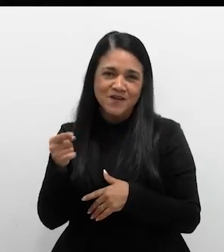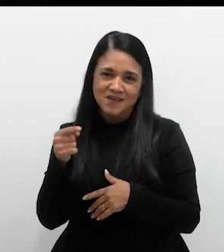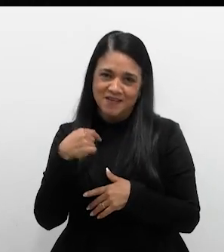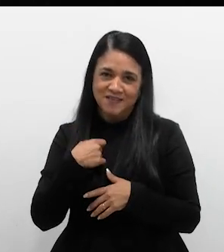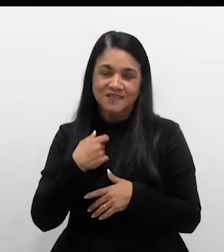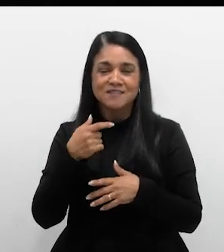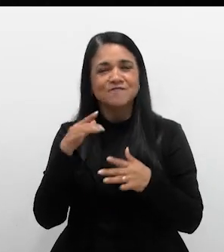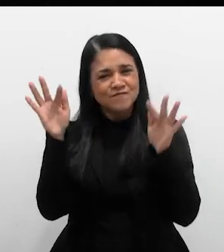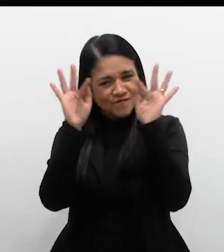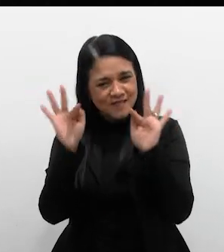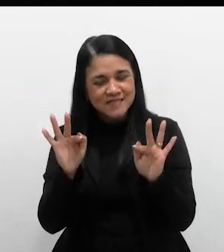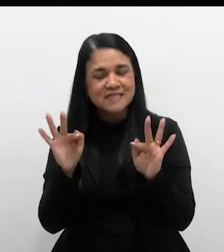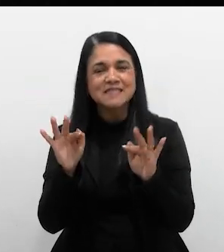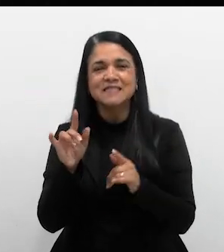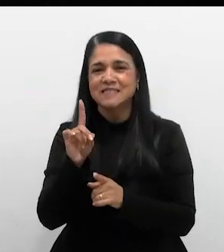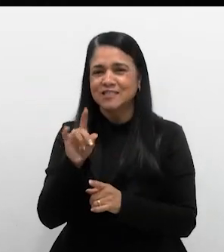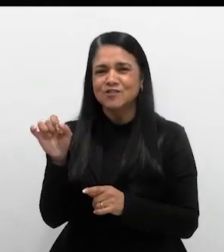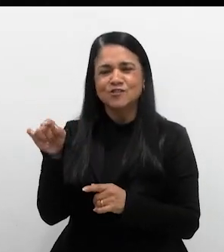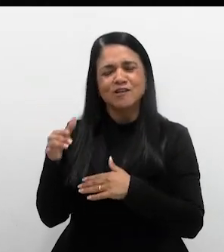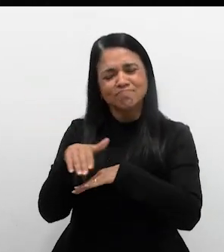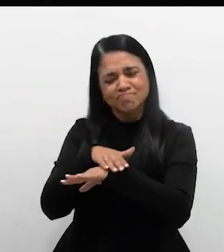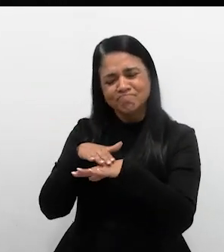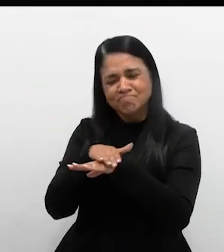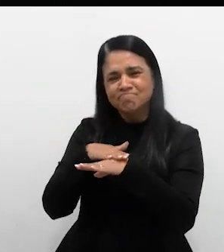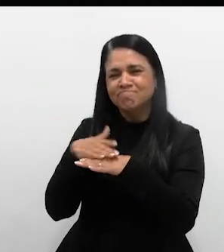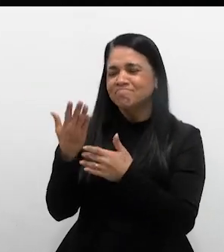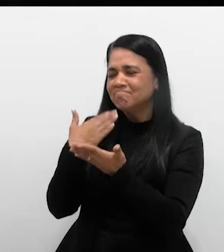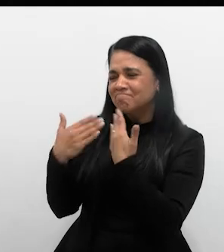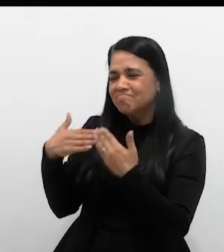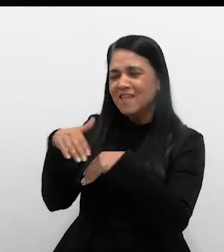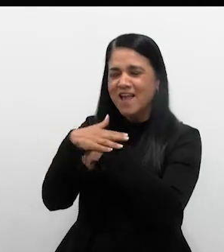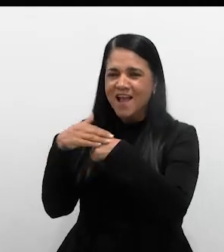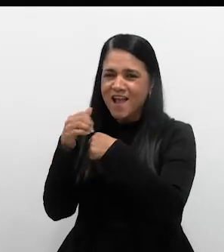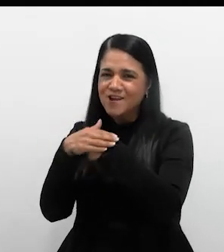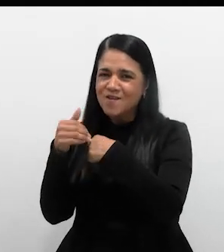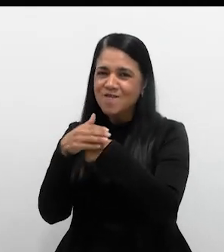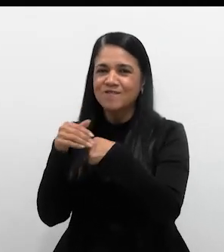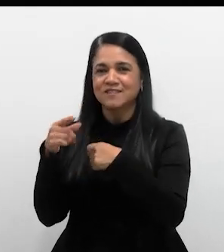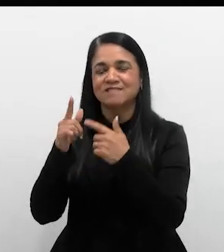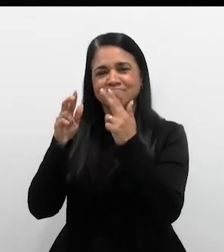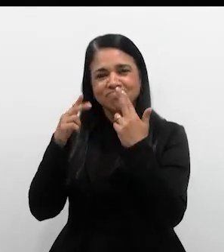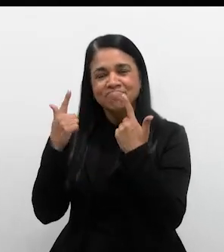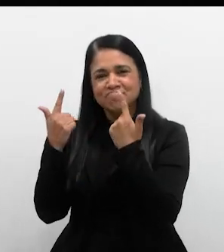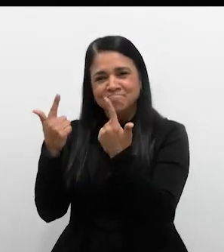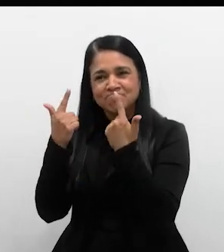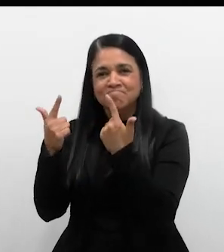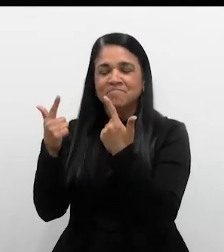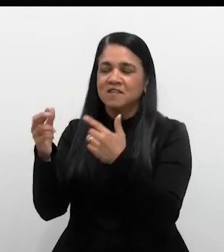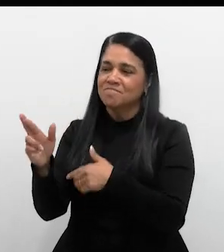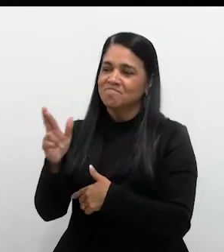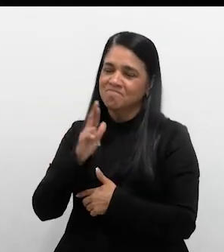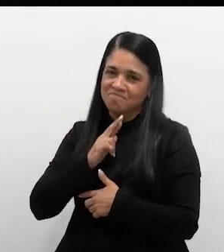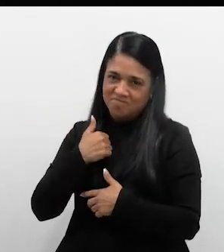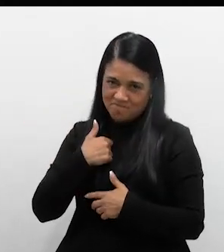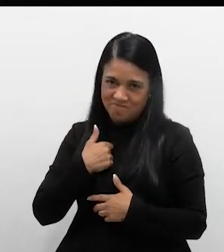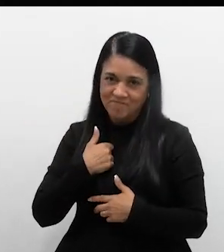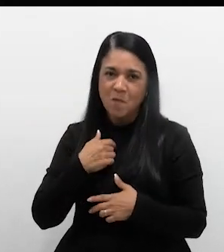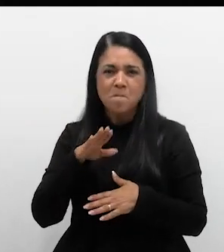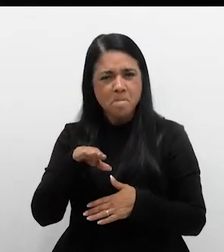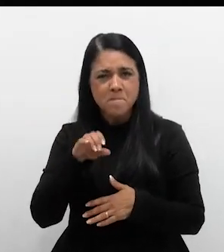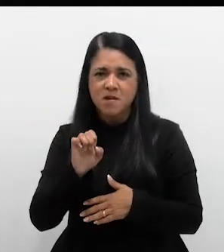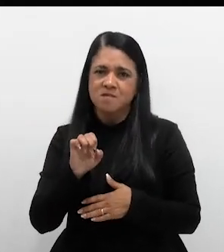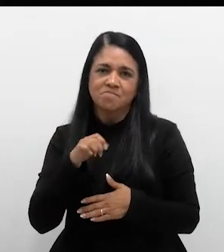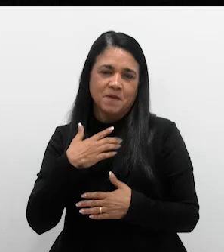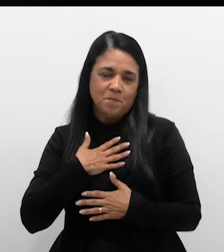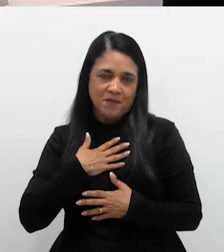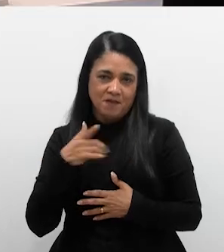fã. E muito feliz, foi muito feliz. Ela foi muito carinhosa, muito generosa. Todas as vezes que eu estive com ela, ela foi uma